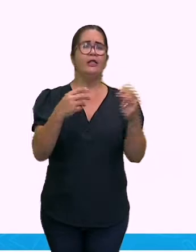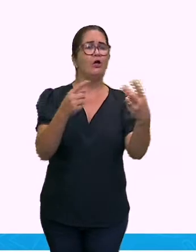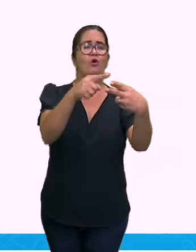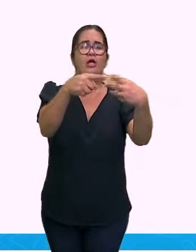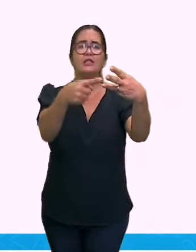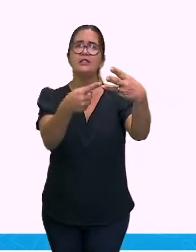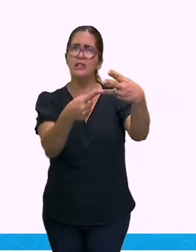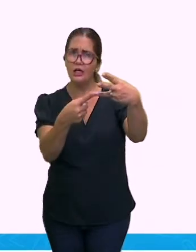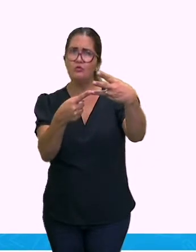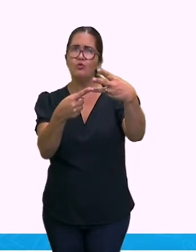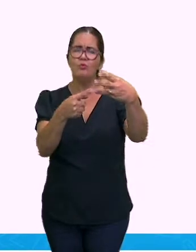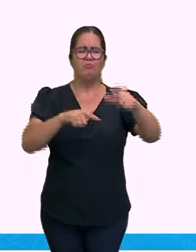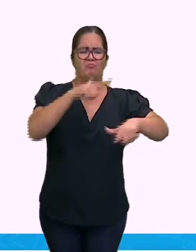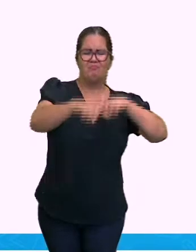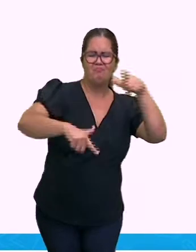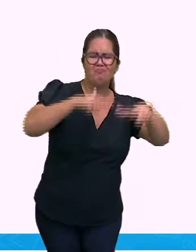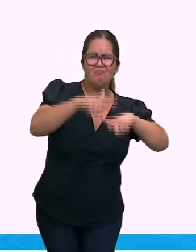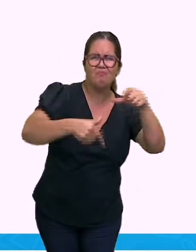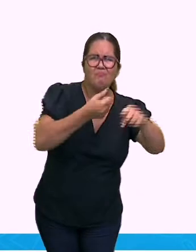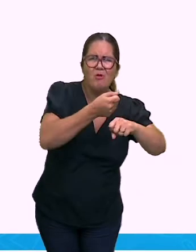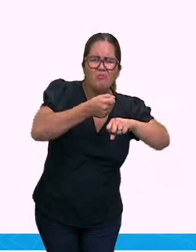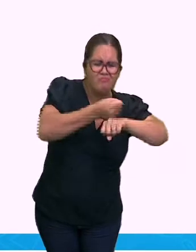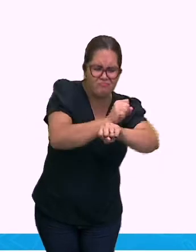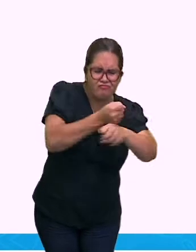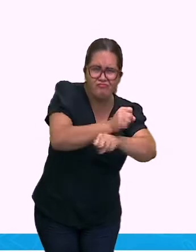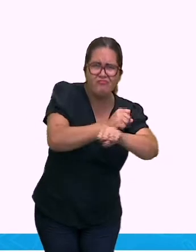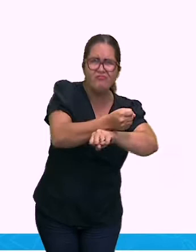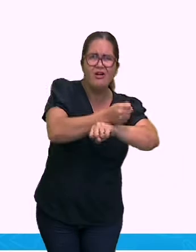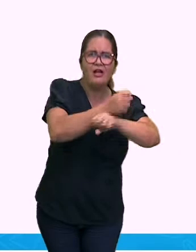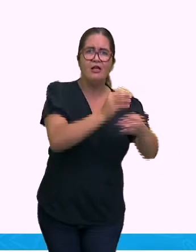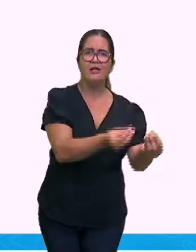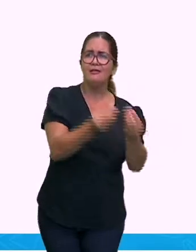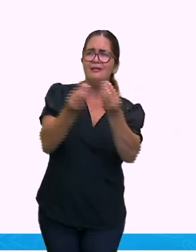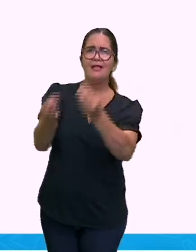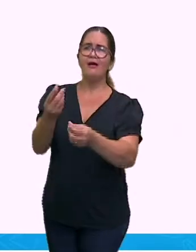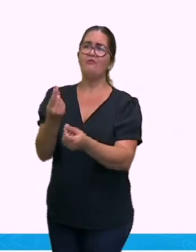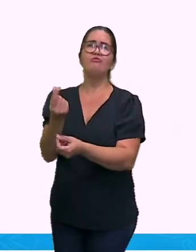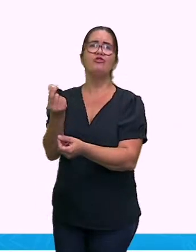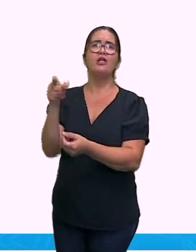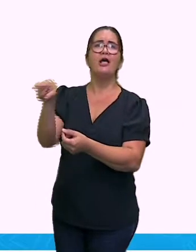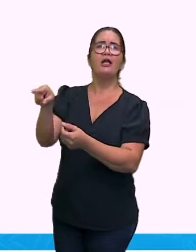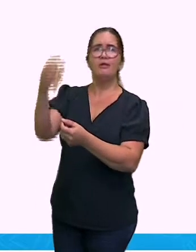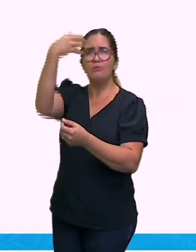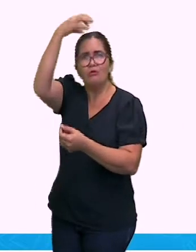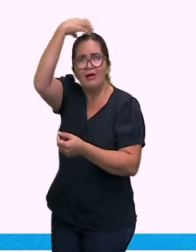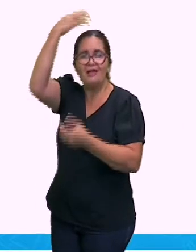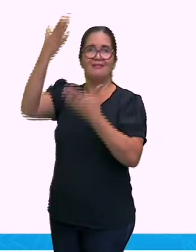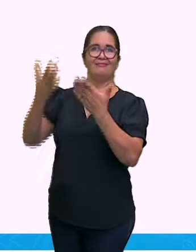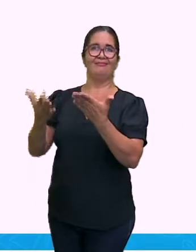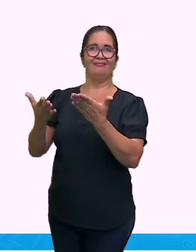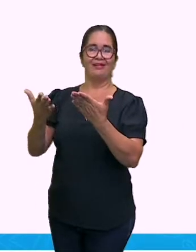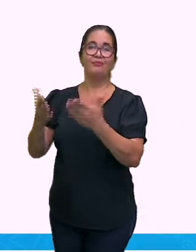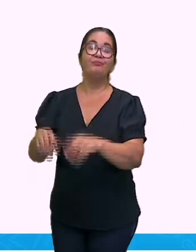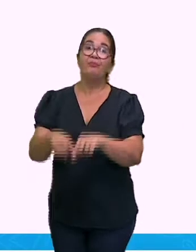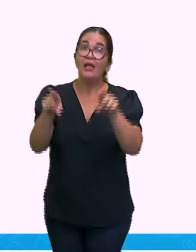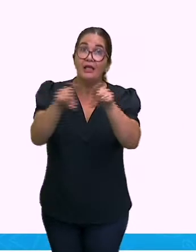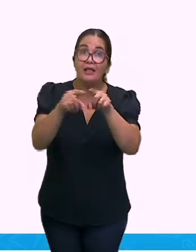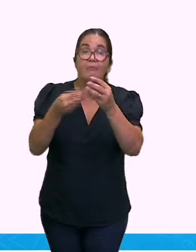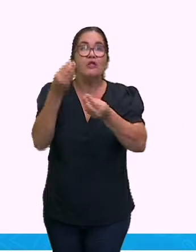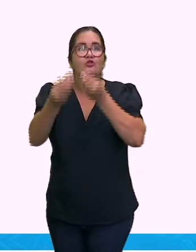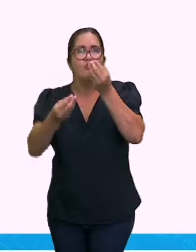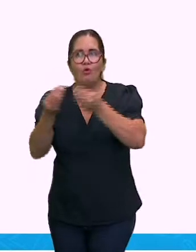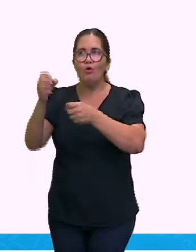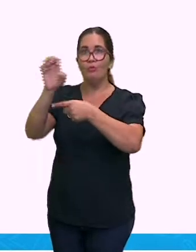A nobreza e a igreja, ele vivia da renda do Estado. Renda essa que era